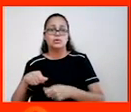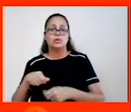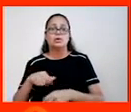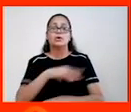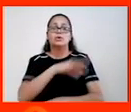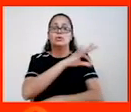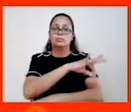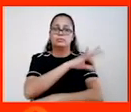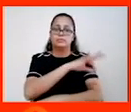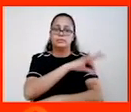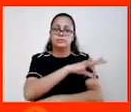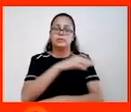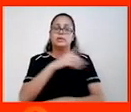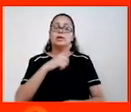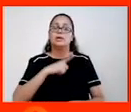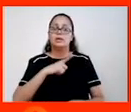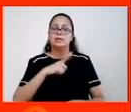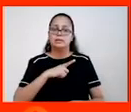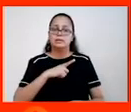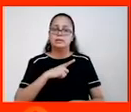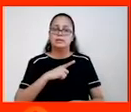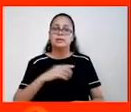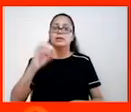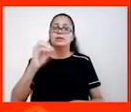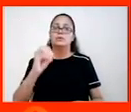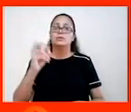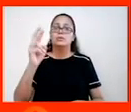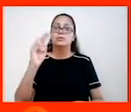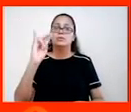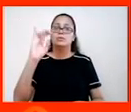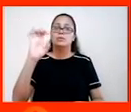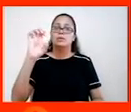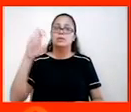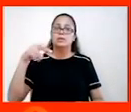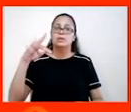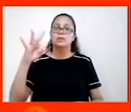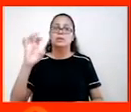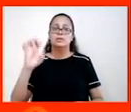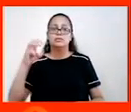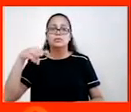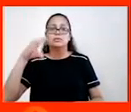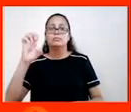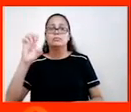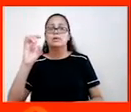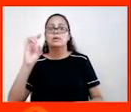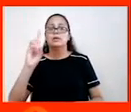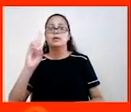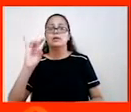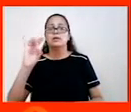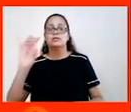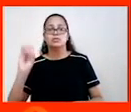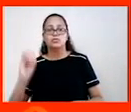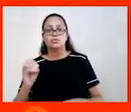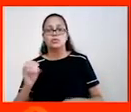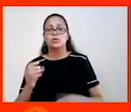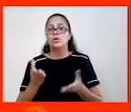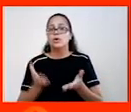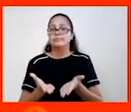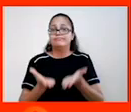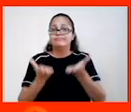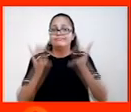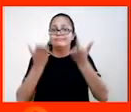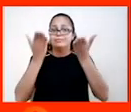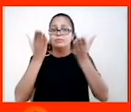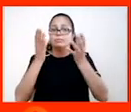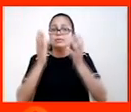que é uma das áreas mais produtoras de petróleo, que tem mais reservas de petróleo no mundo. Isso provocou então que a elevação do preço do barril